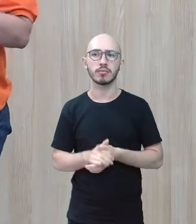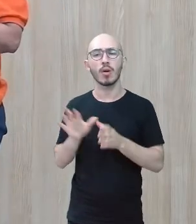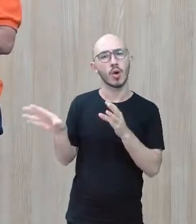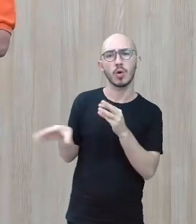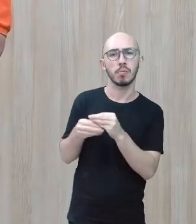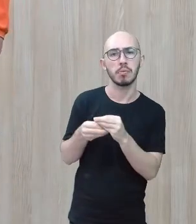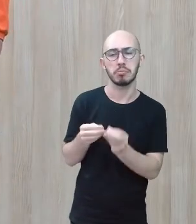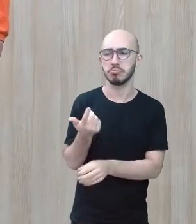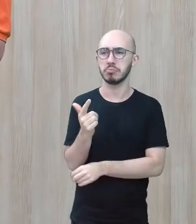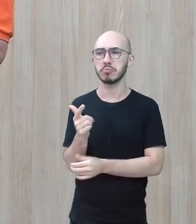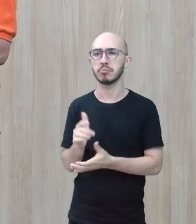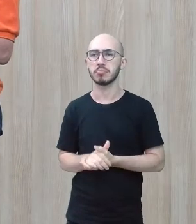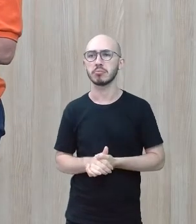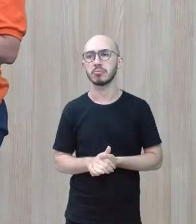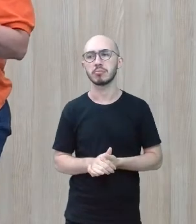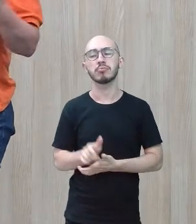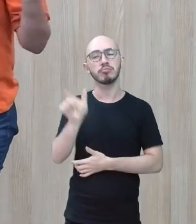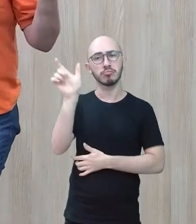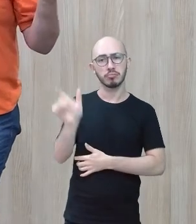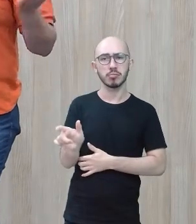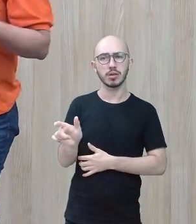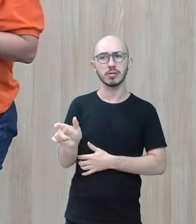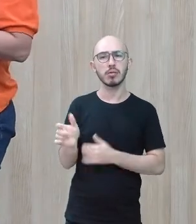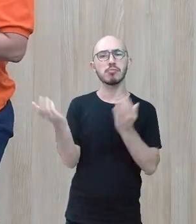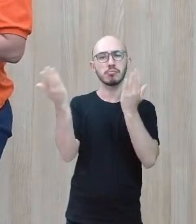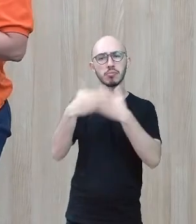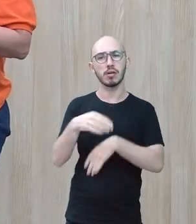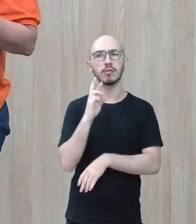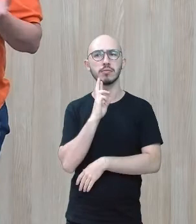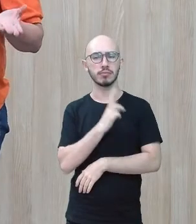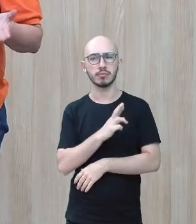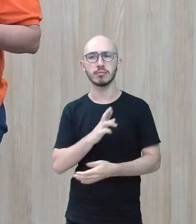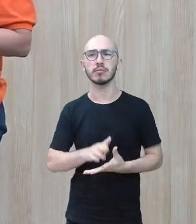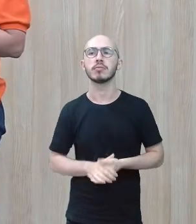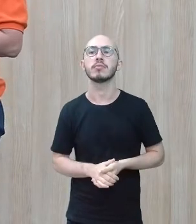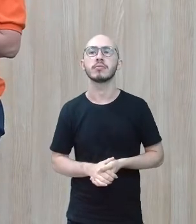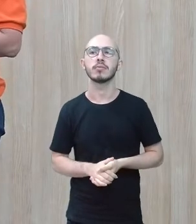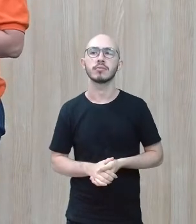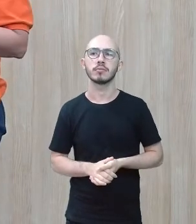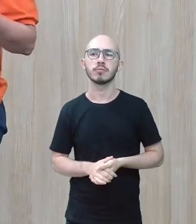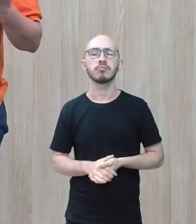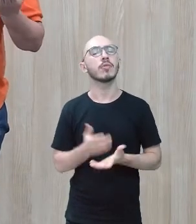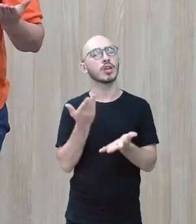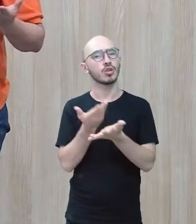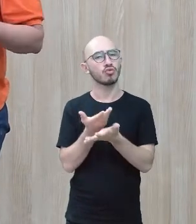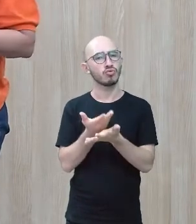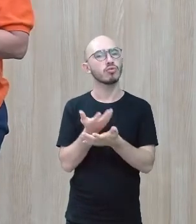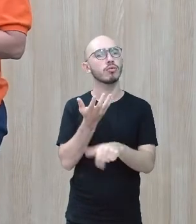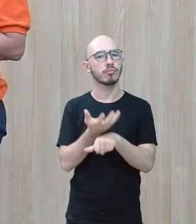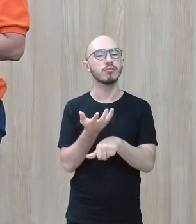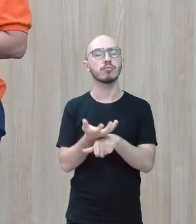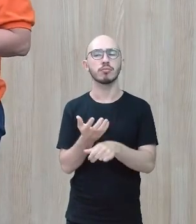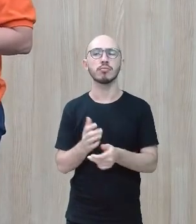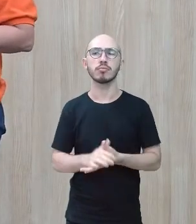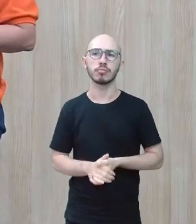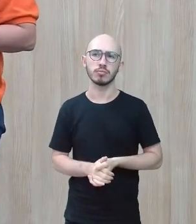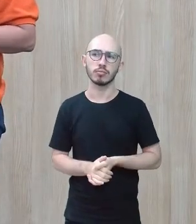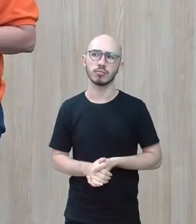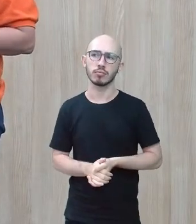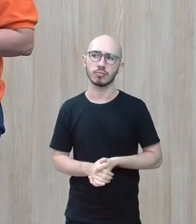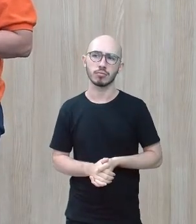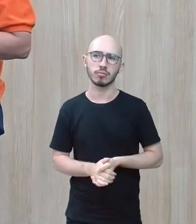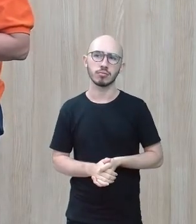não é? O candidato fez o quê? Realizou a prova. Ele estudou o quê? A